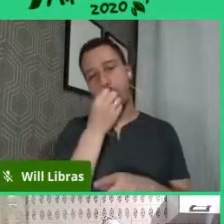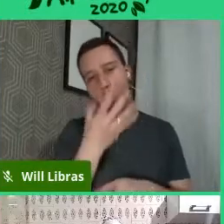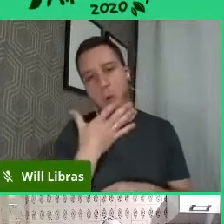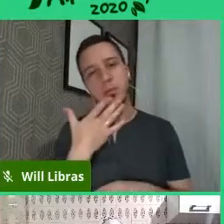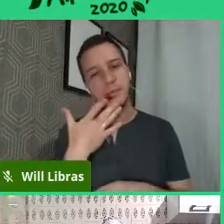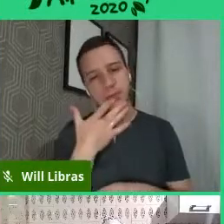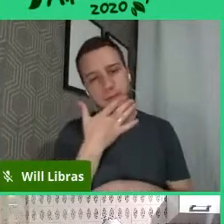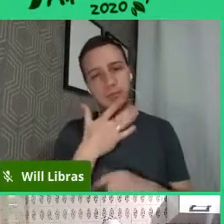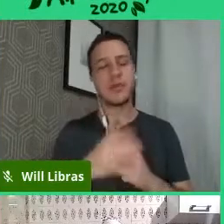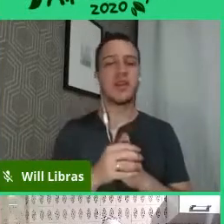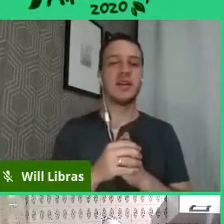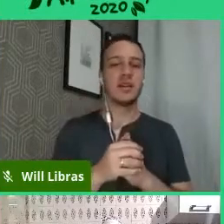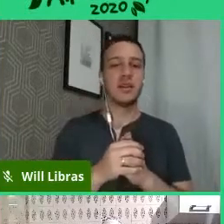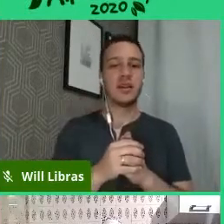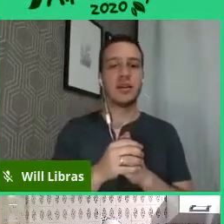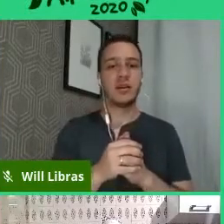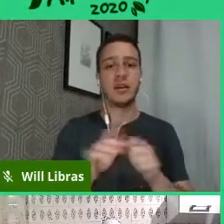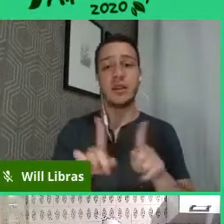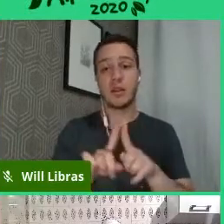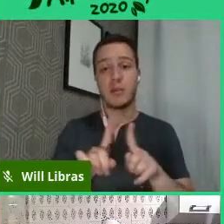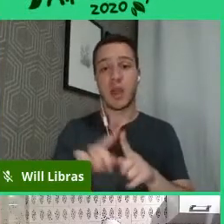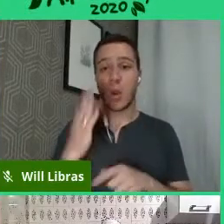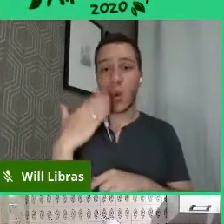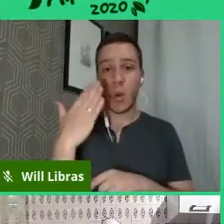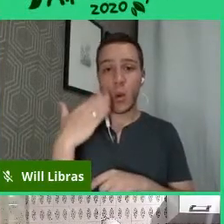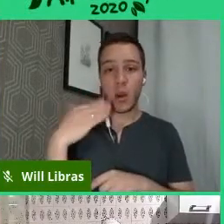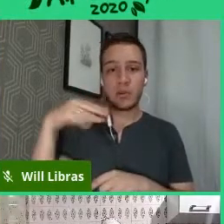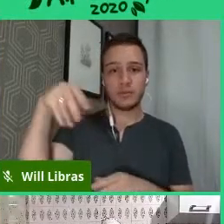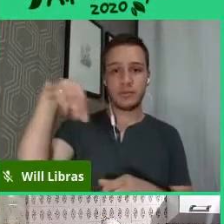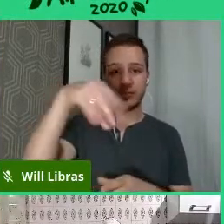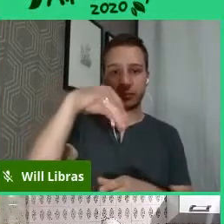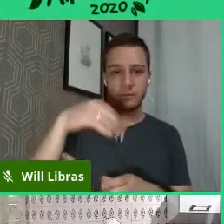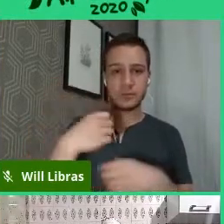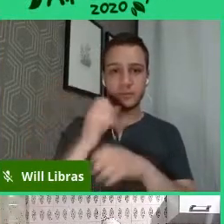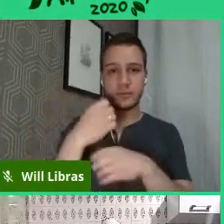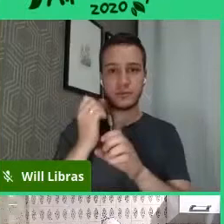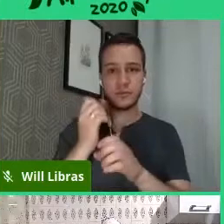E um pouco, então, de pimenta.